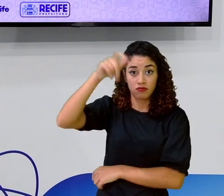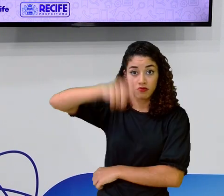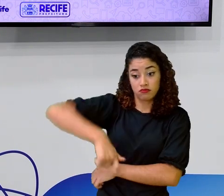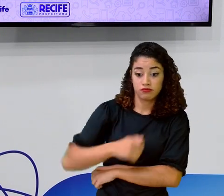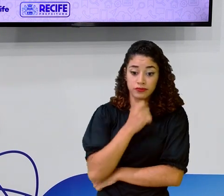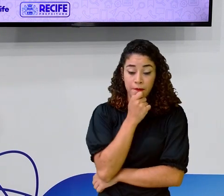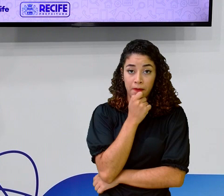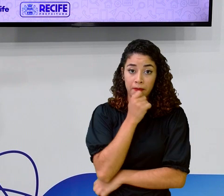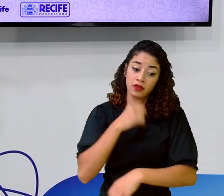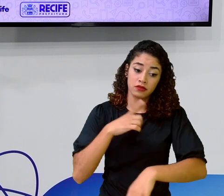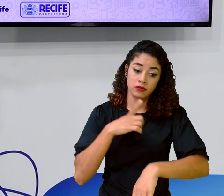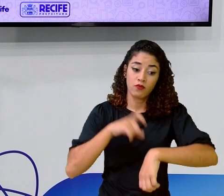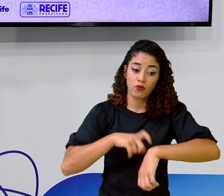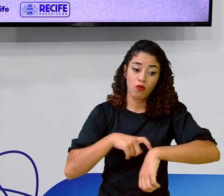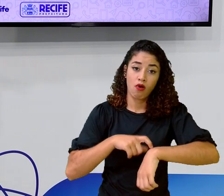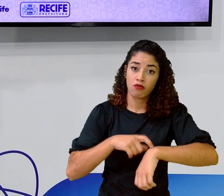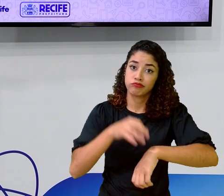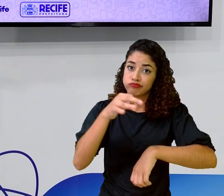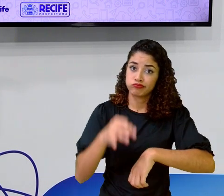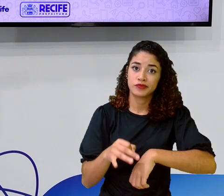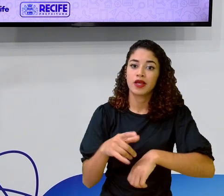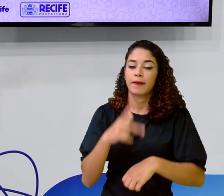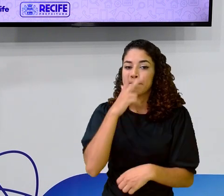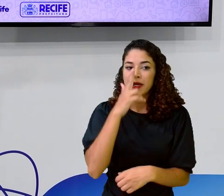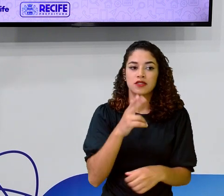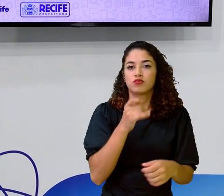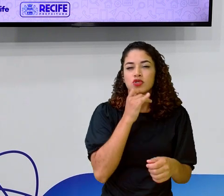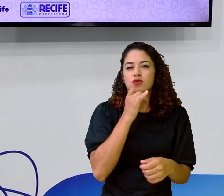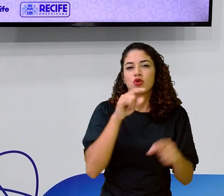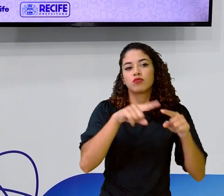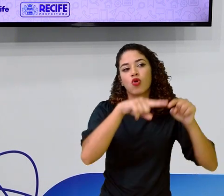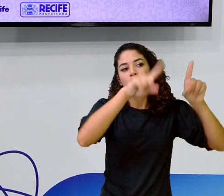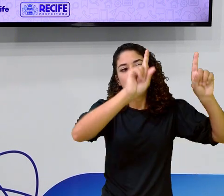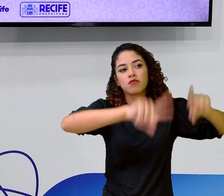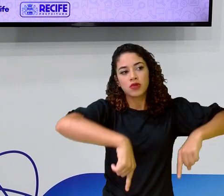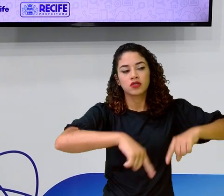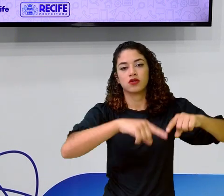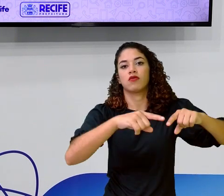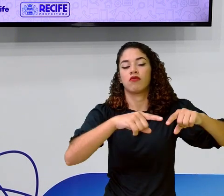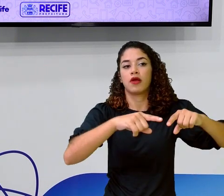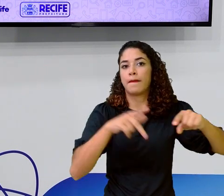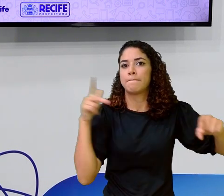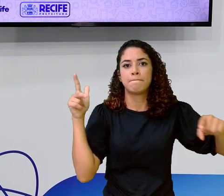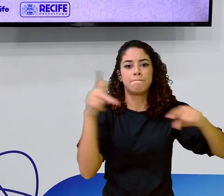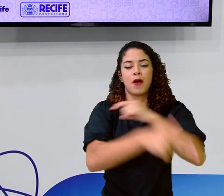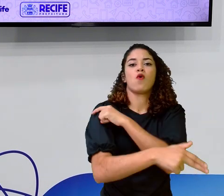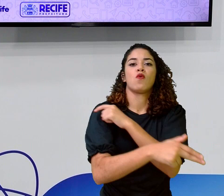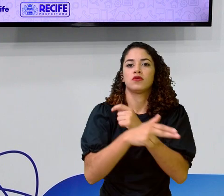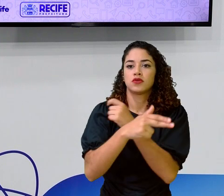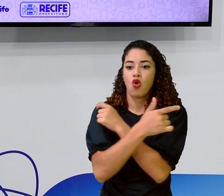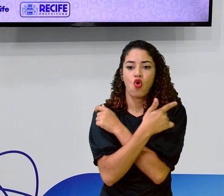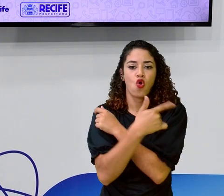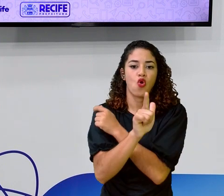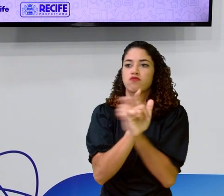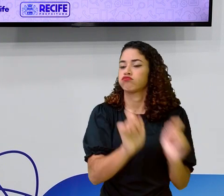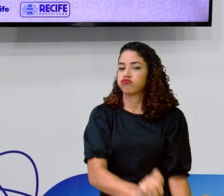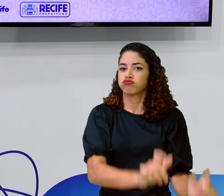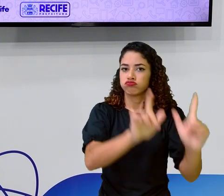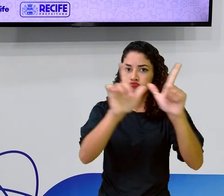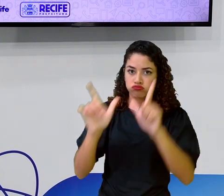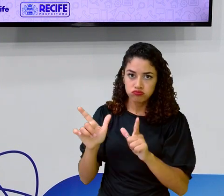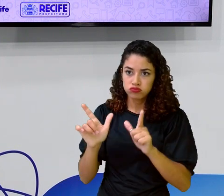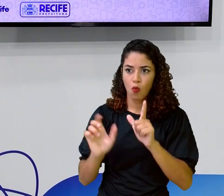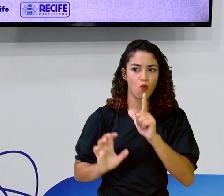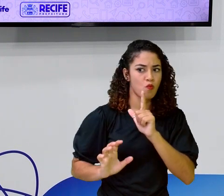específico, ele interrompe ali aquela programação, que você está assistindo para dar uma notícia. Existem esses momentos,